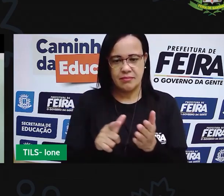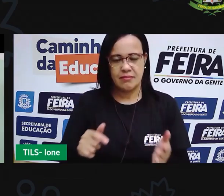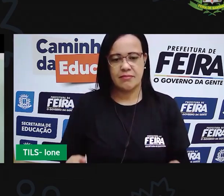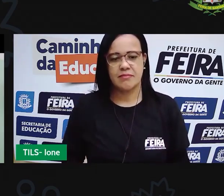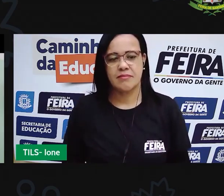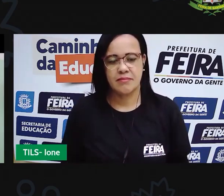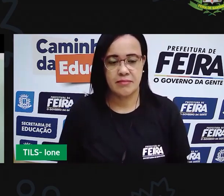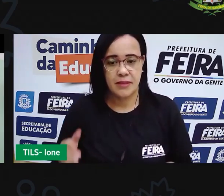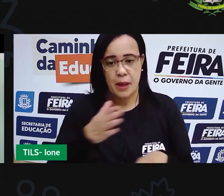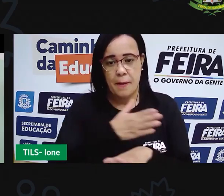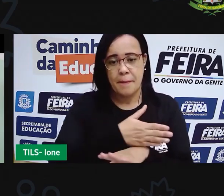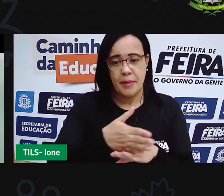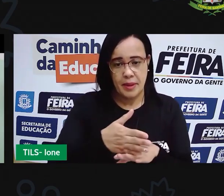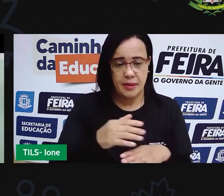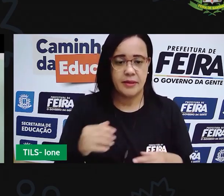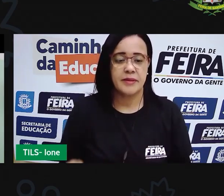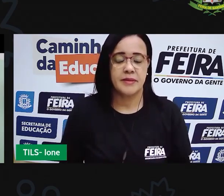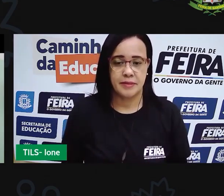pontas.